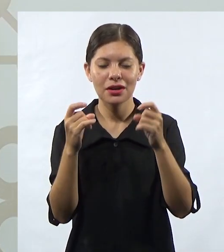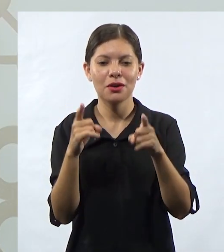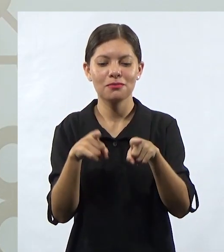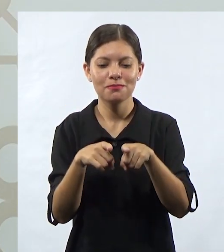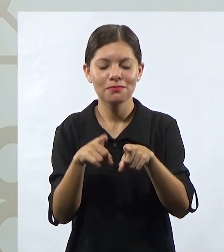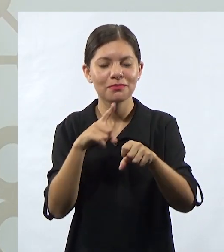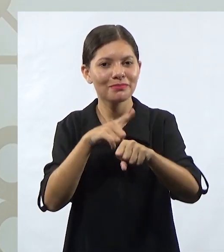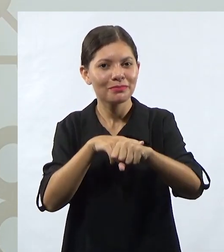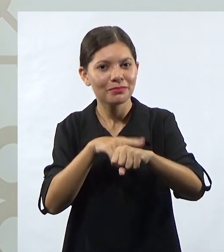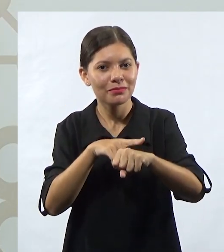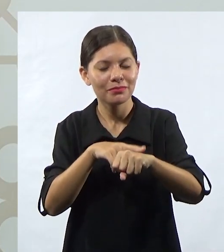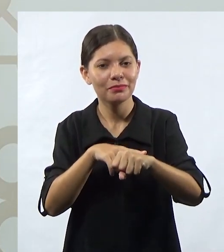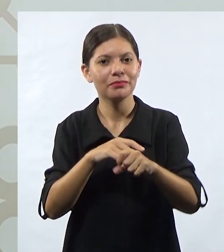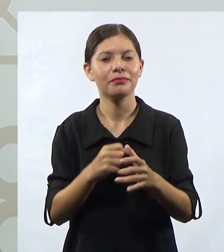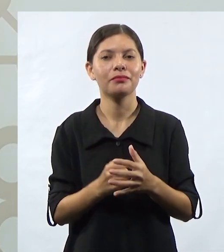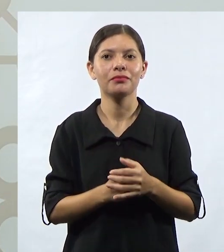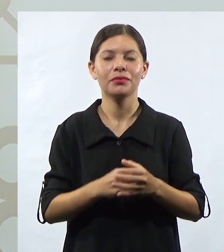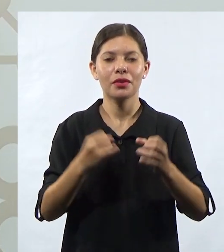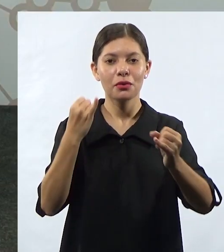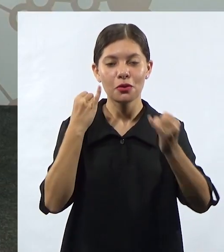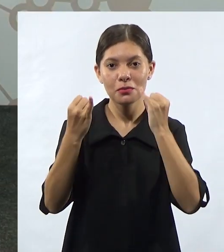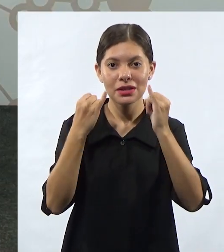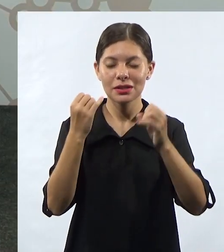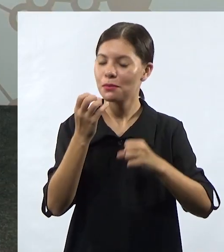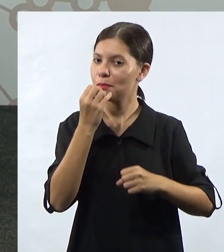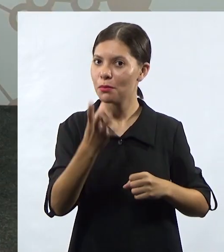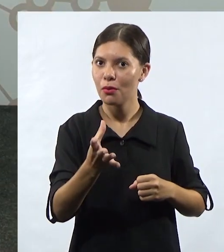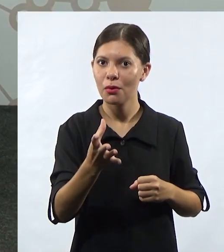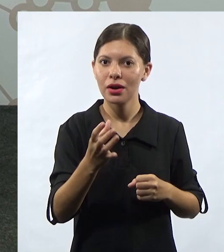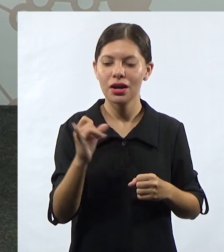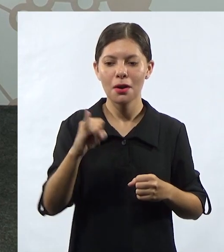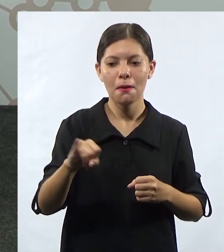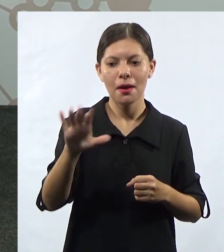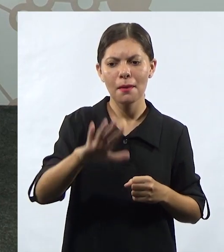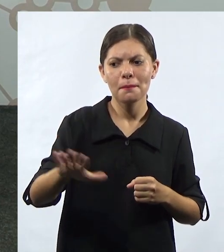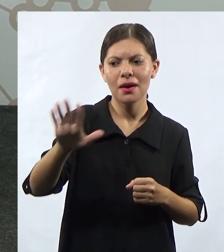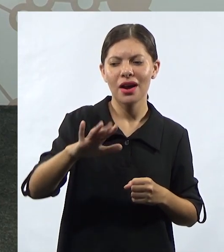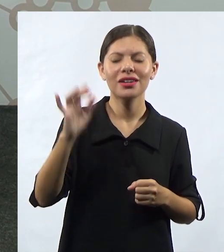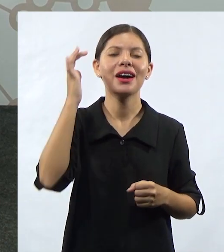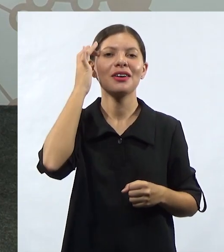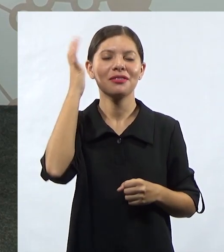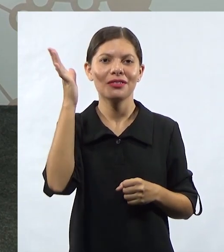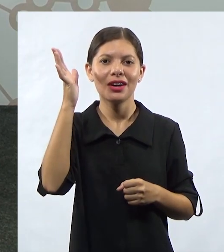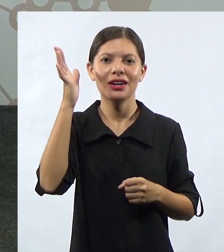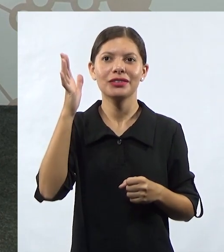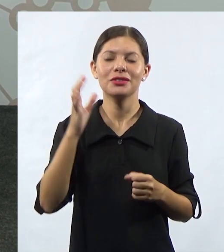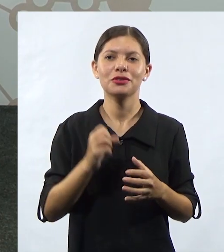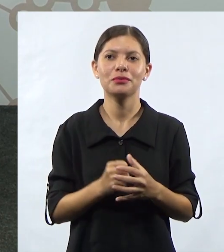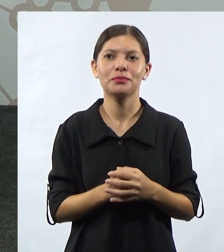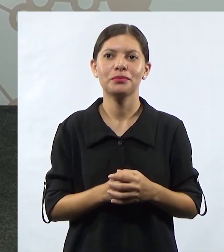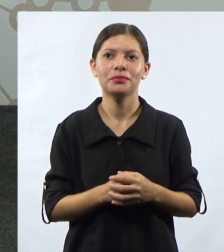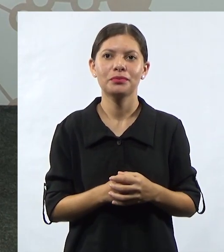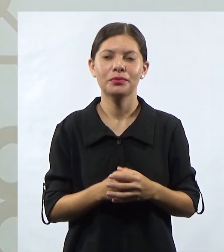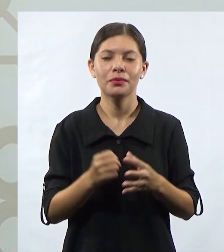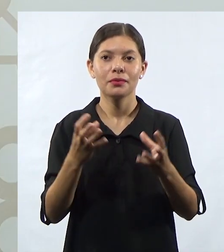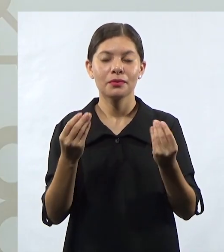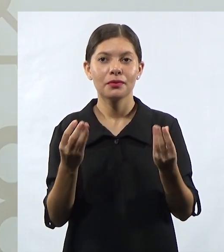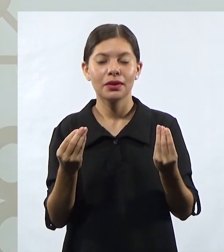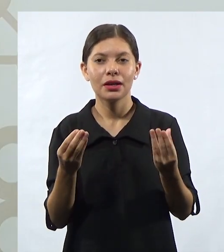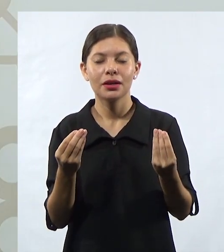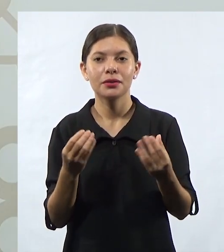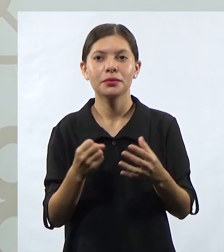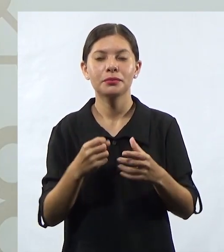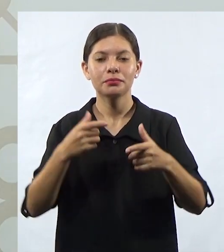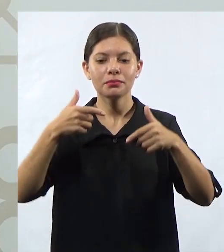tempo, porque a informação é consolidada e imagética. Então você tem vários recursos, você tem a